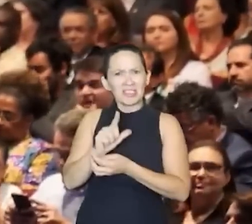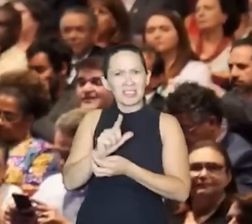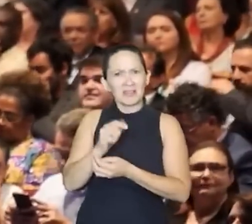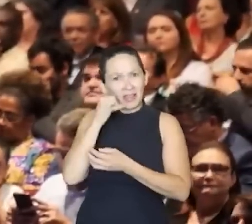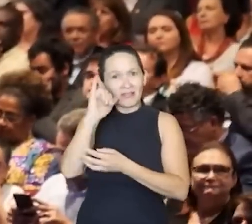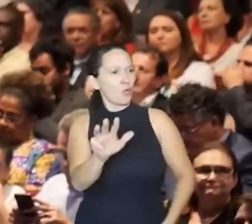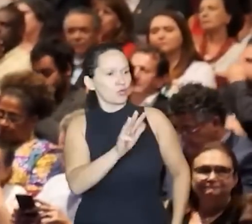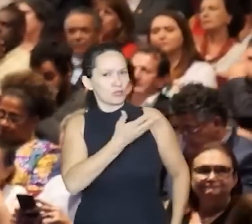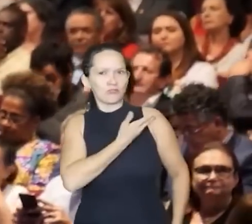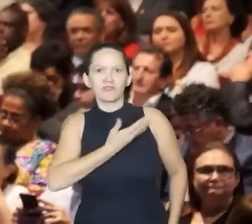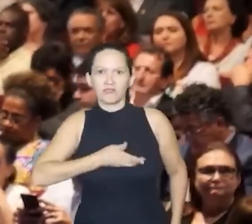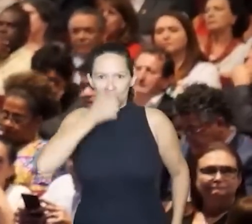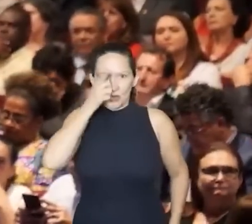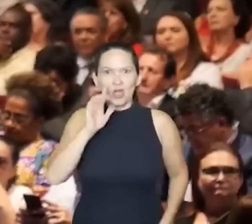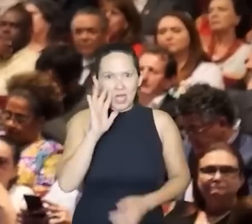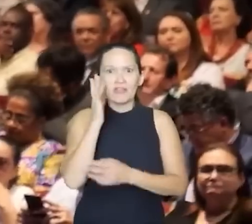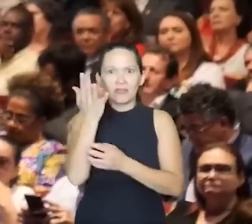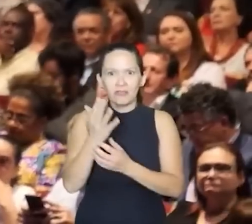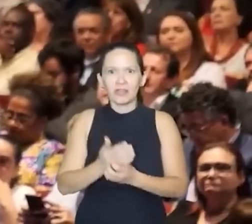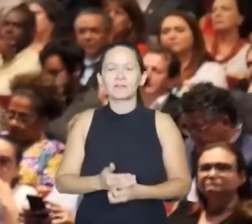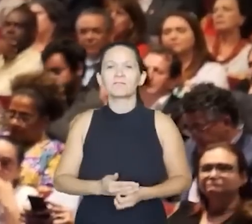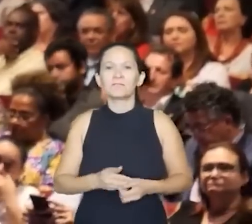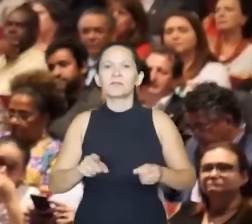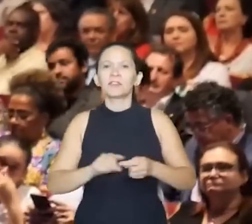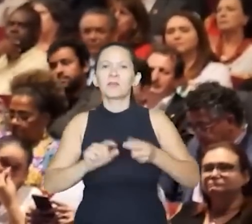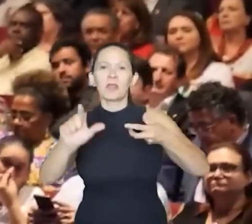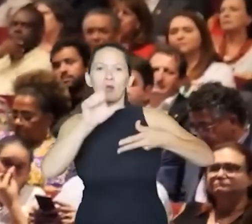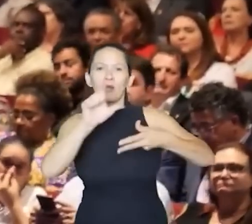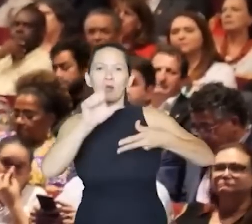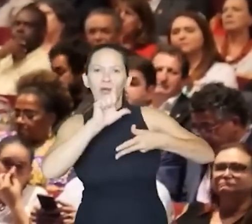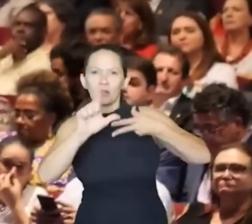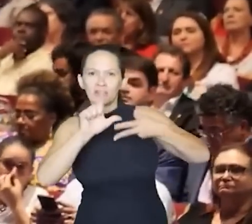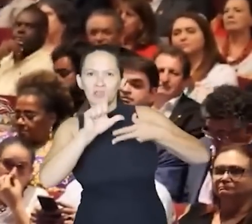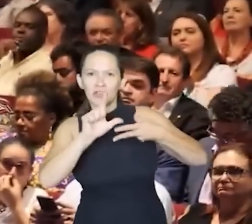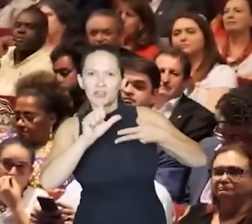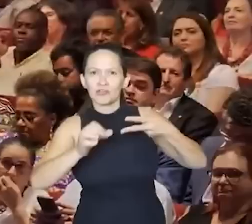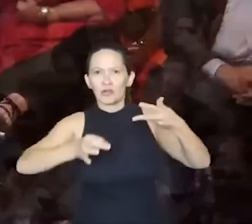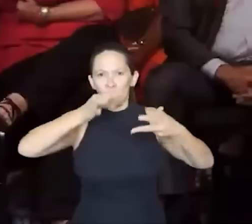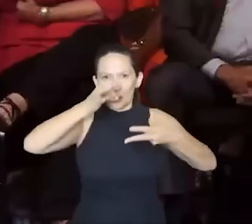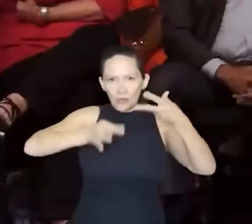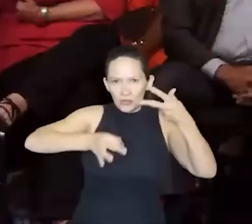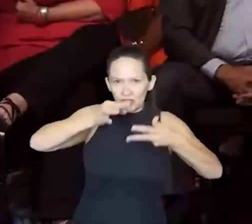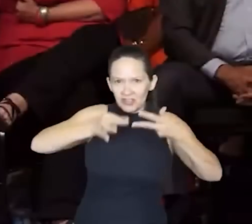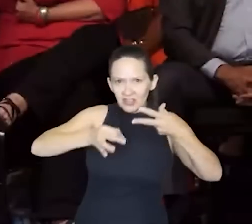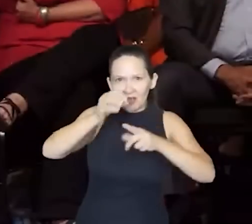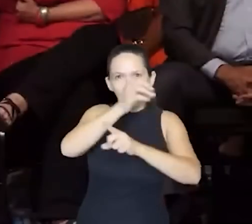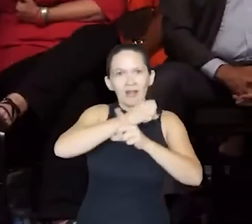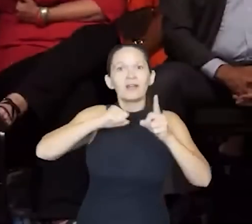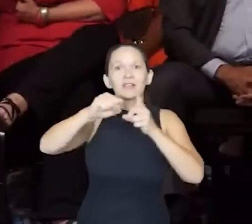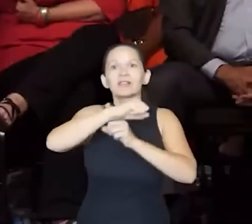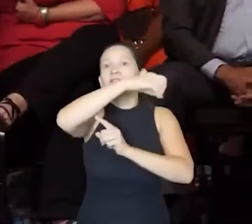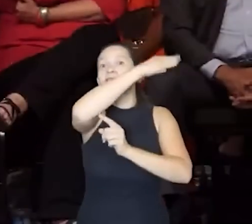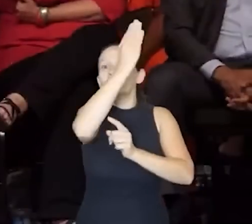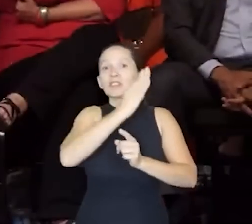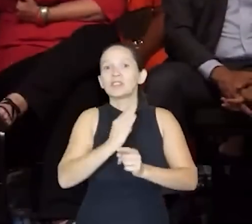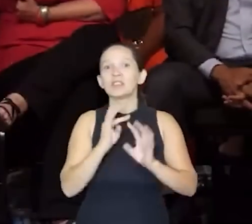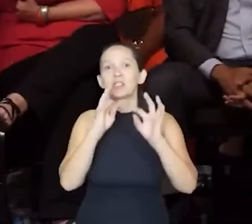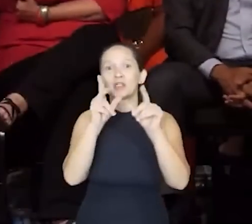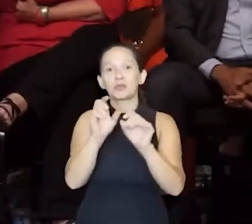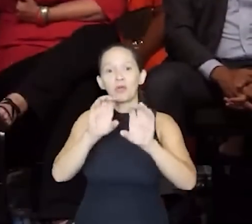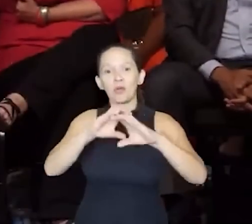seu governo e ao repúdio do Legislativo, do Judiciário, da sociedade brasileira e da